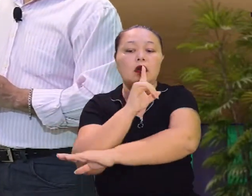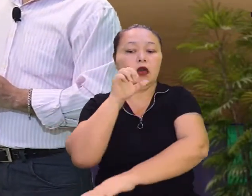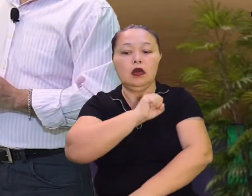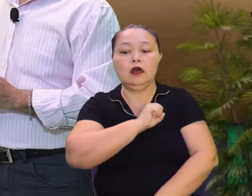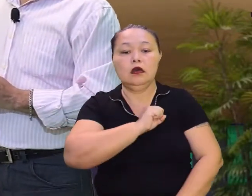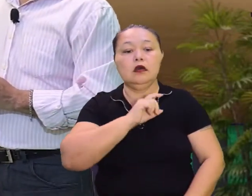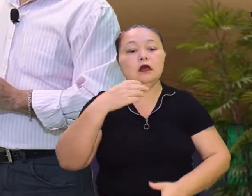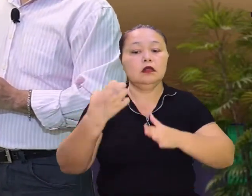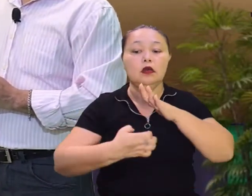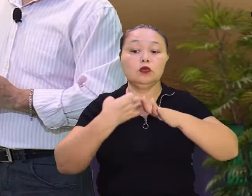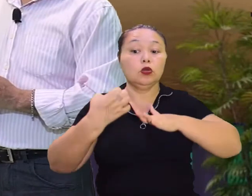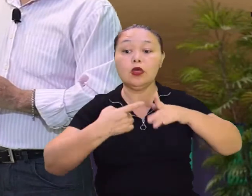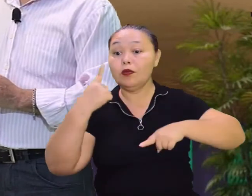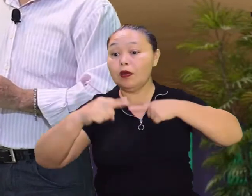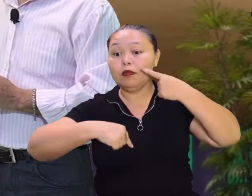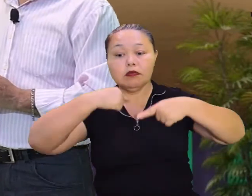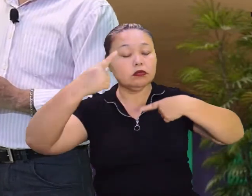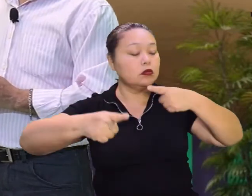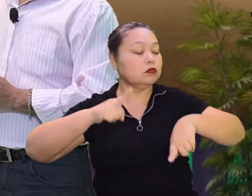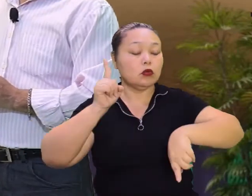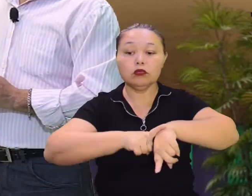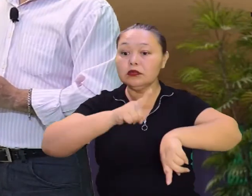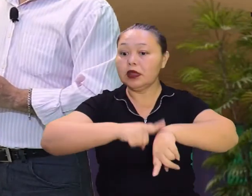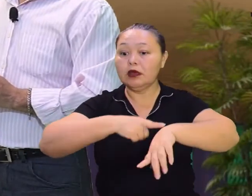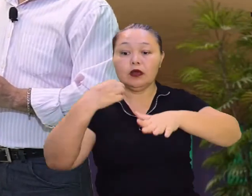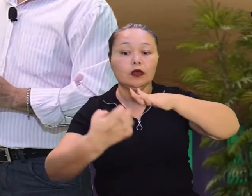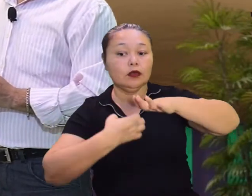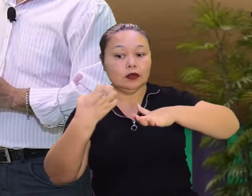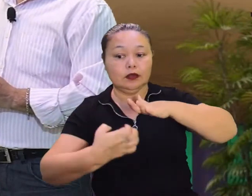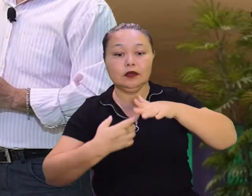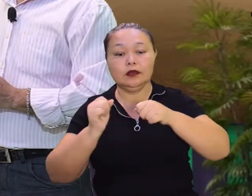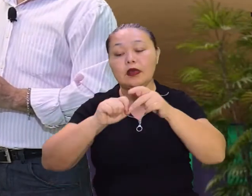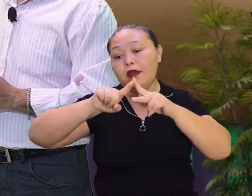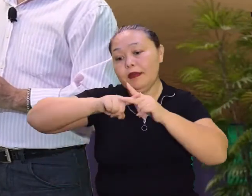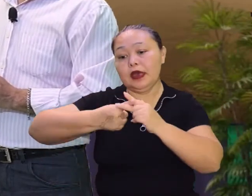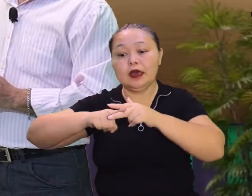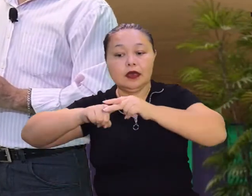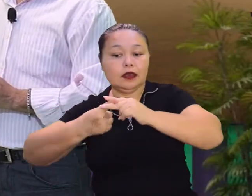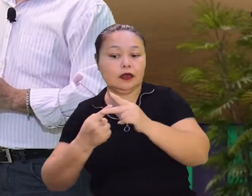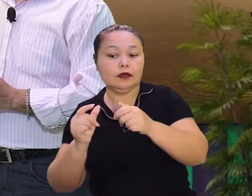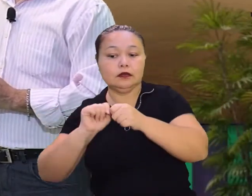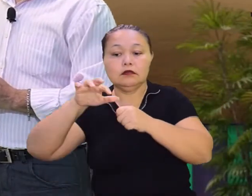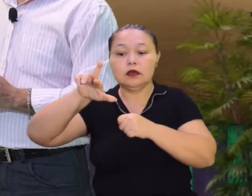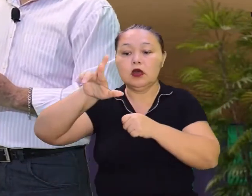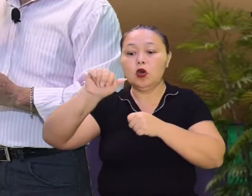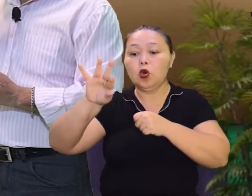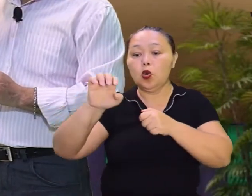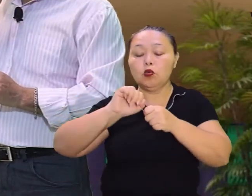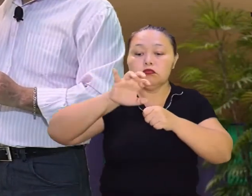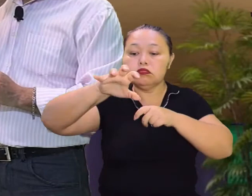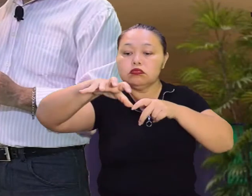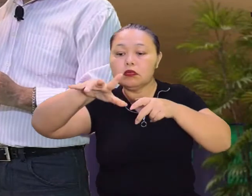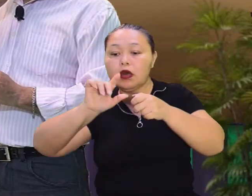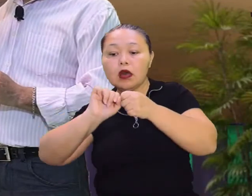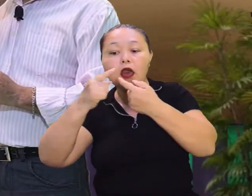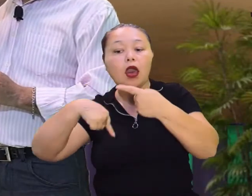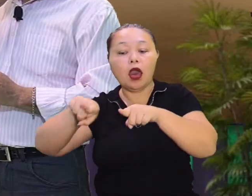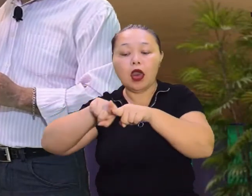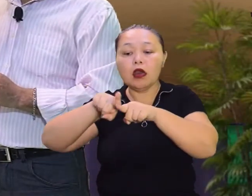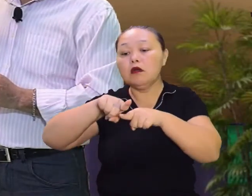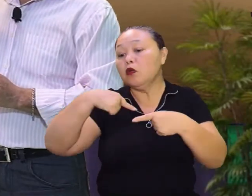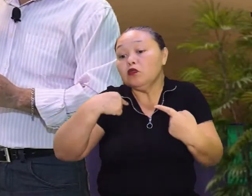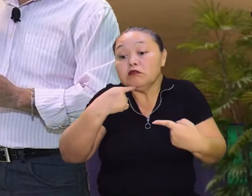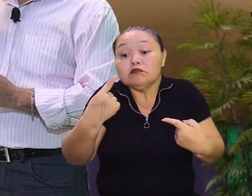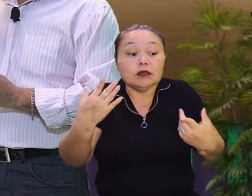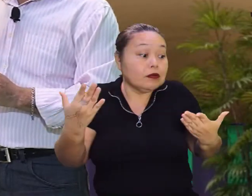a indústria não para, produzindo todo o tempo, que a indústria é mecanizada, é robotizada, então, olha só, não tem